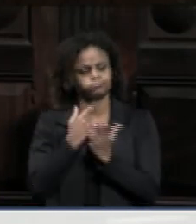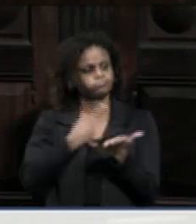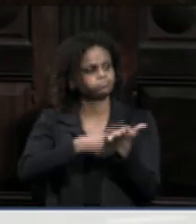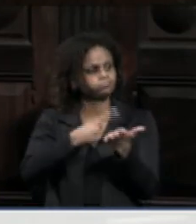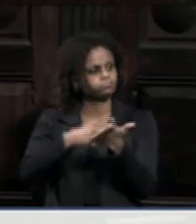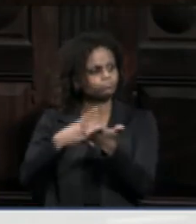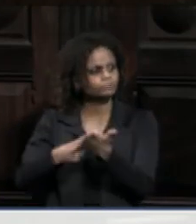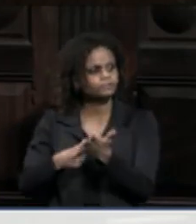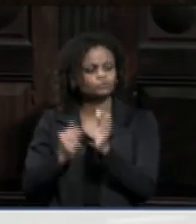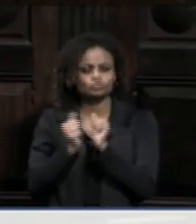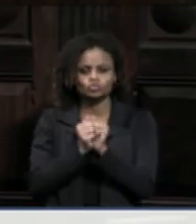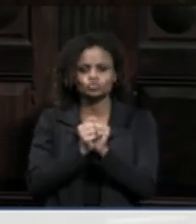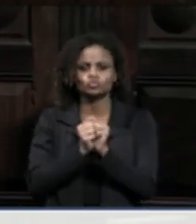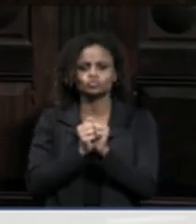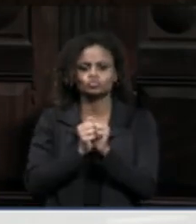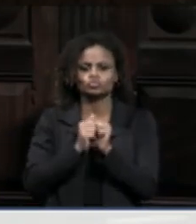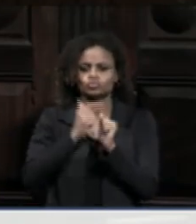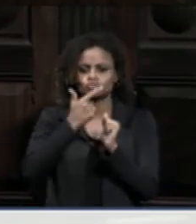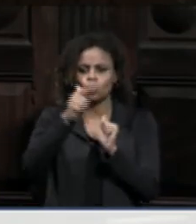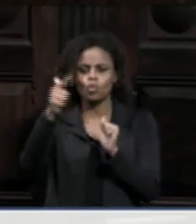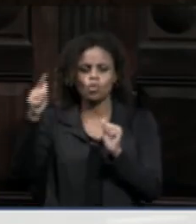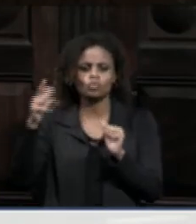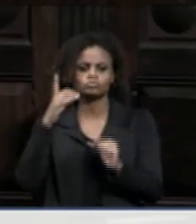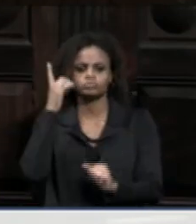com diversos parlamentares,